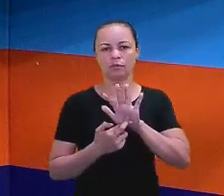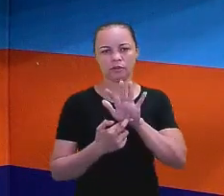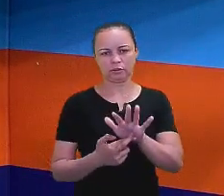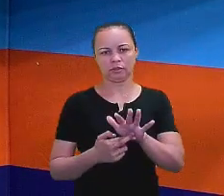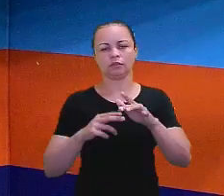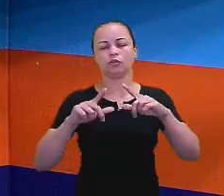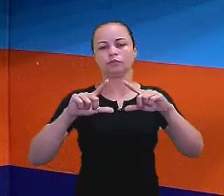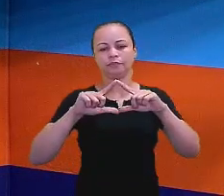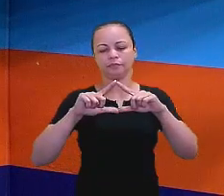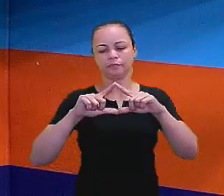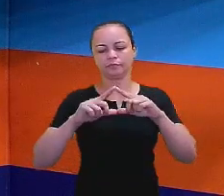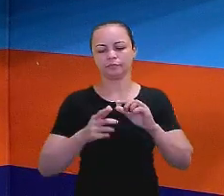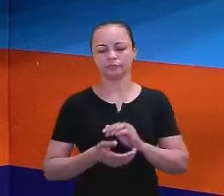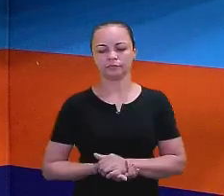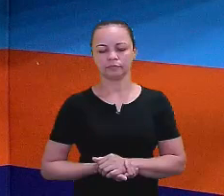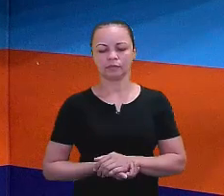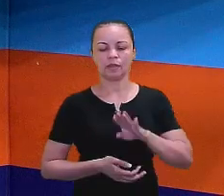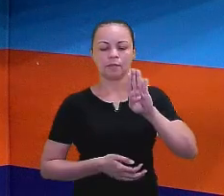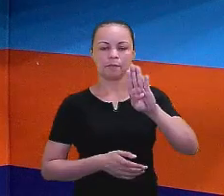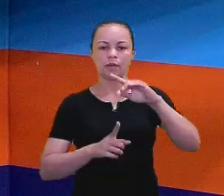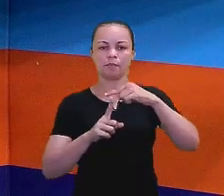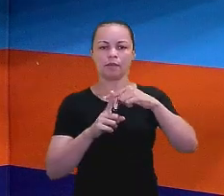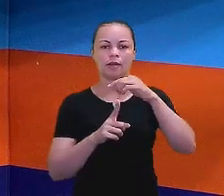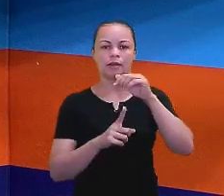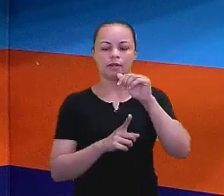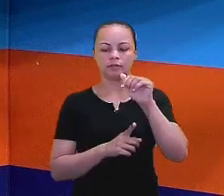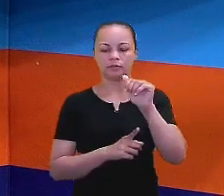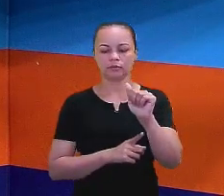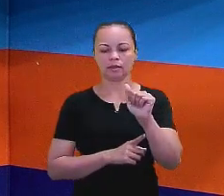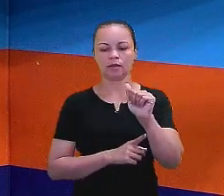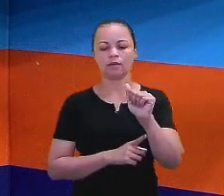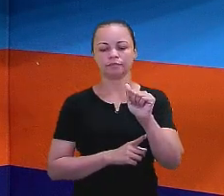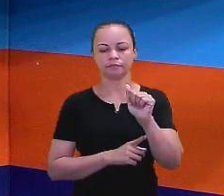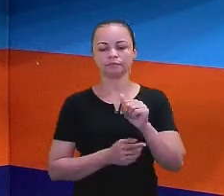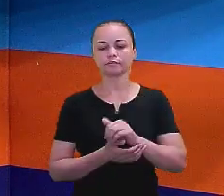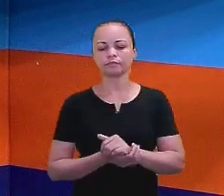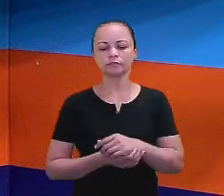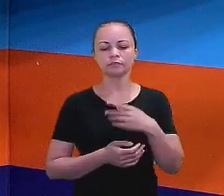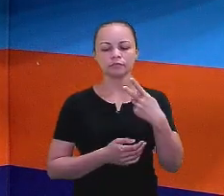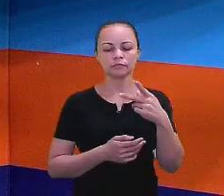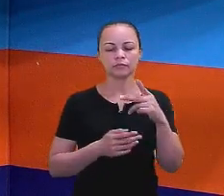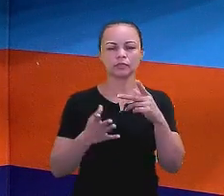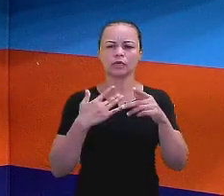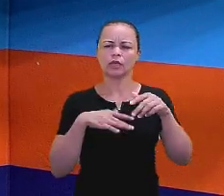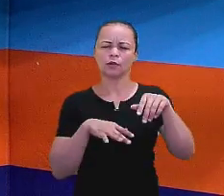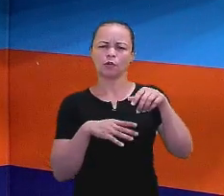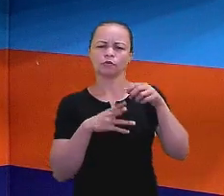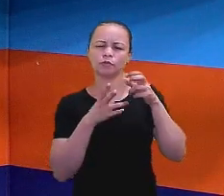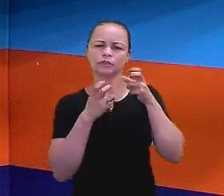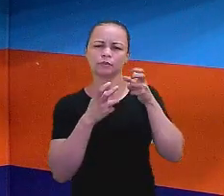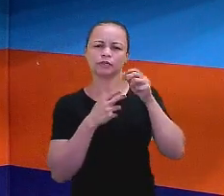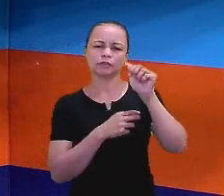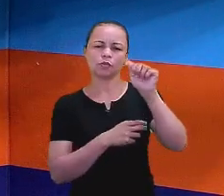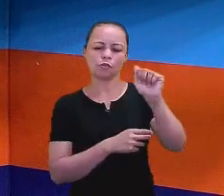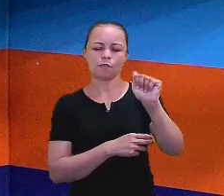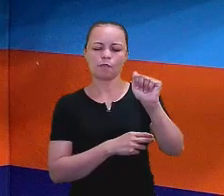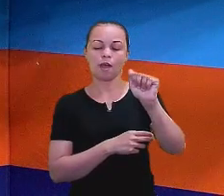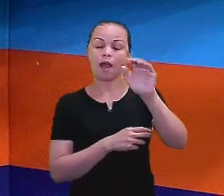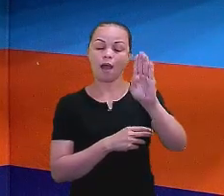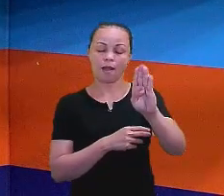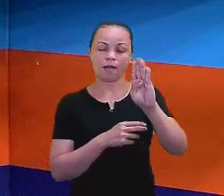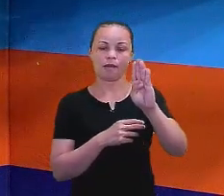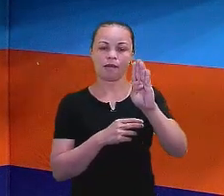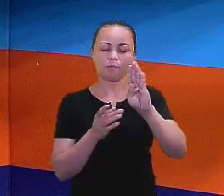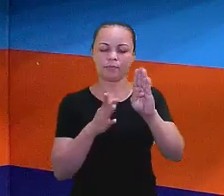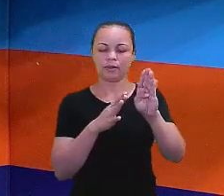triângulo, tá? Então, ó, B mais A, vamos lá, ó. Vamos supor que esse lado aqui seja B, esse seja